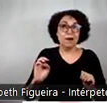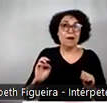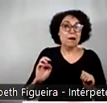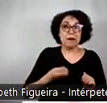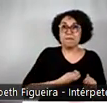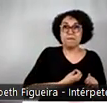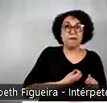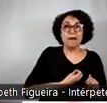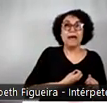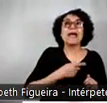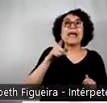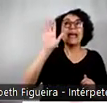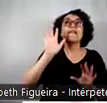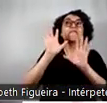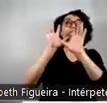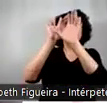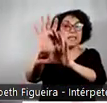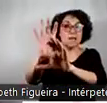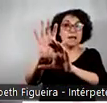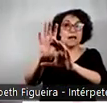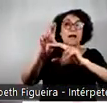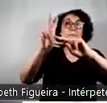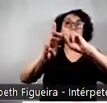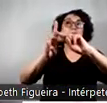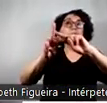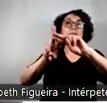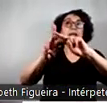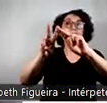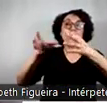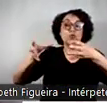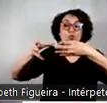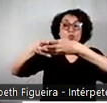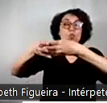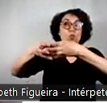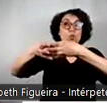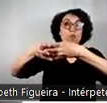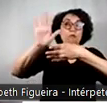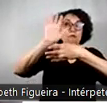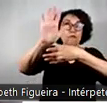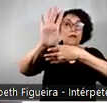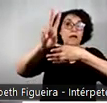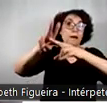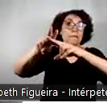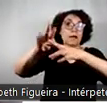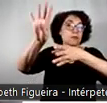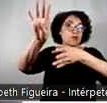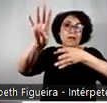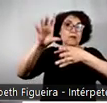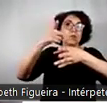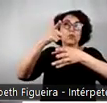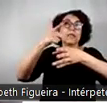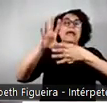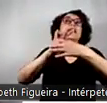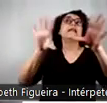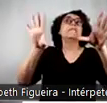Unidos. Então a gente sempre pensa, né, que essa lógica do deslocamento, né, ela não pode ser, ela sempre é feita, né, sempre de um